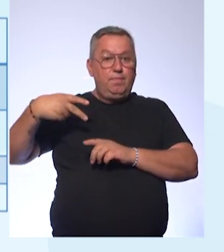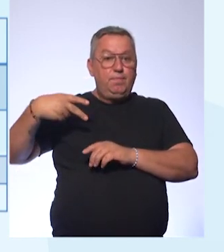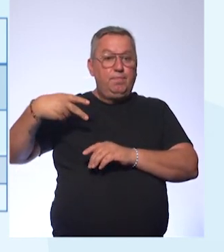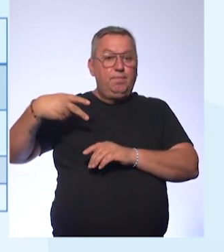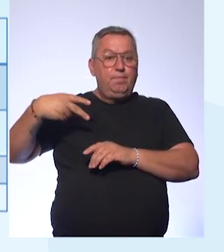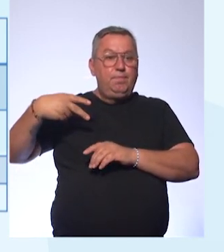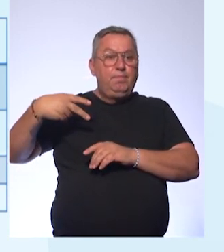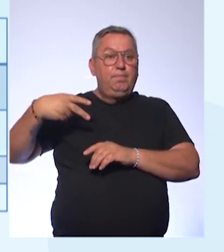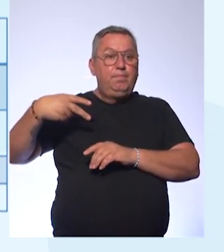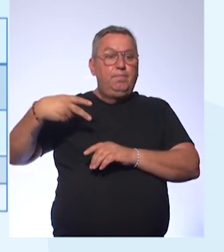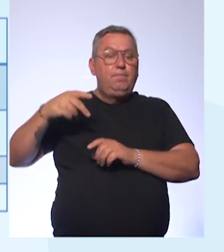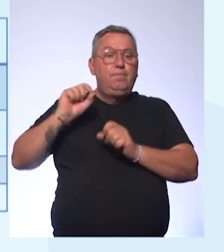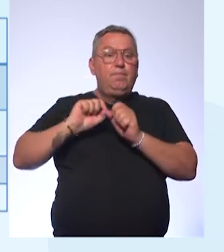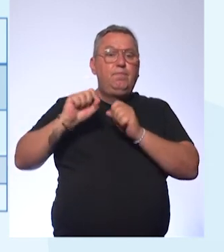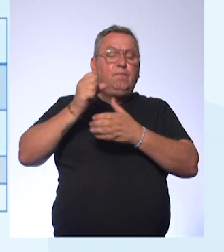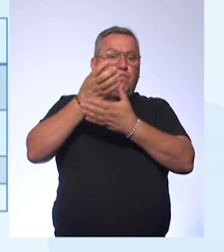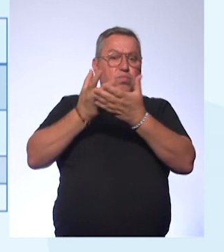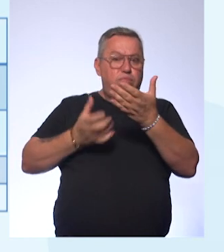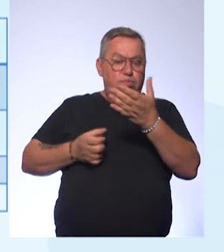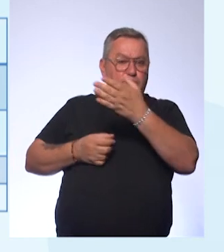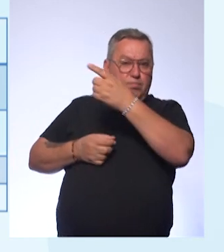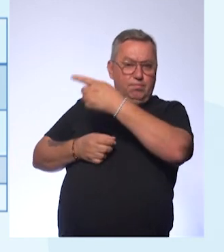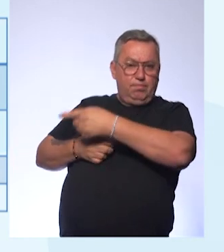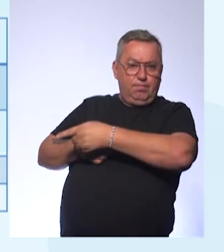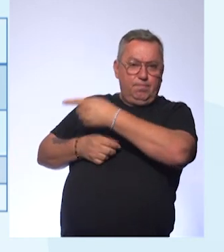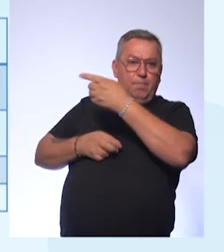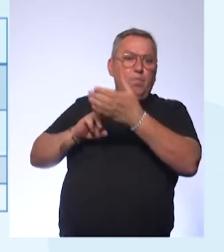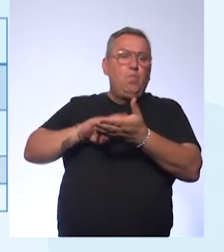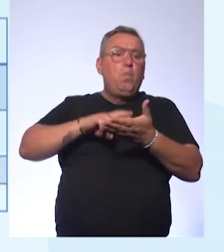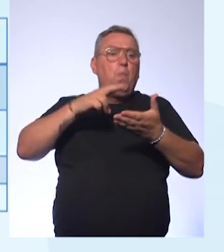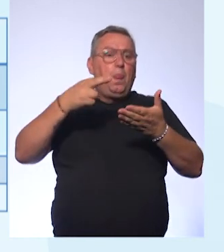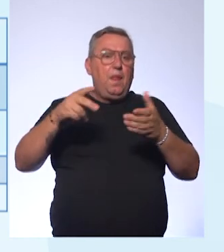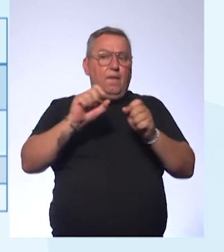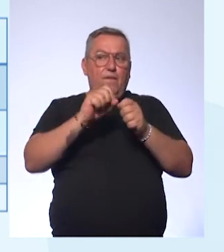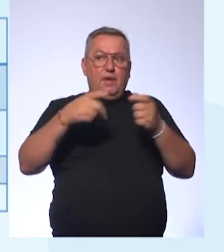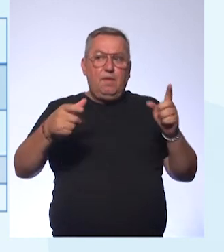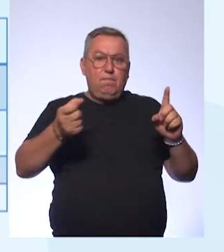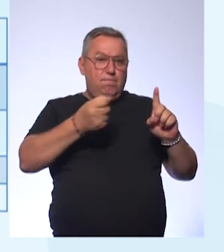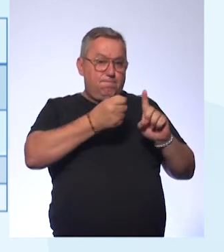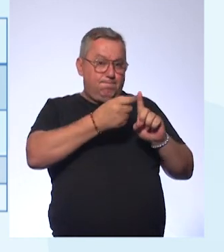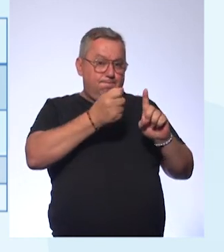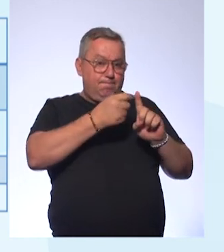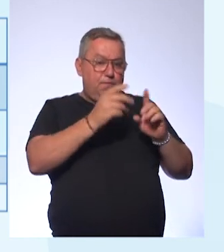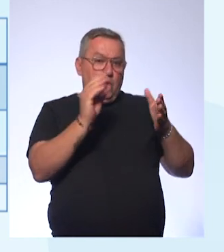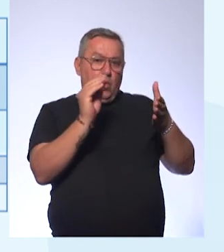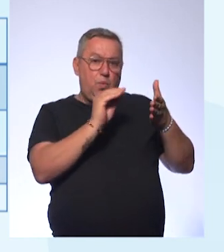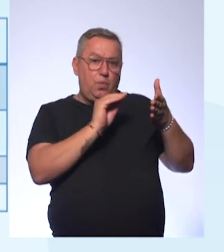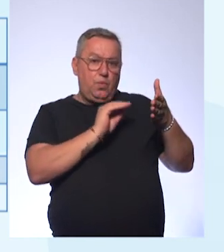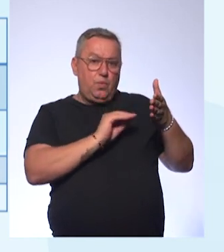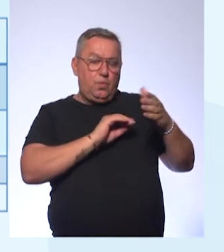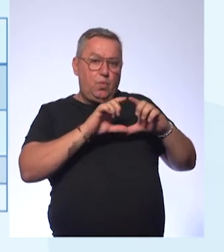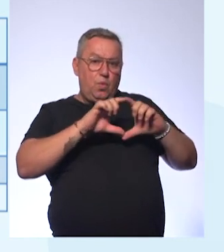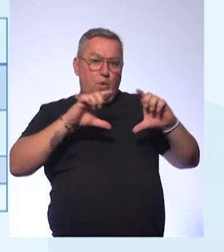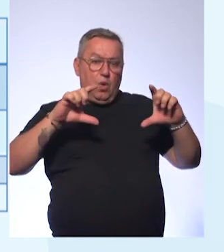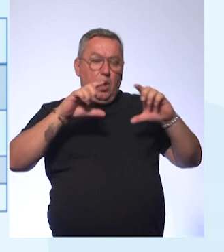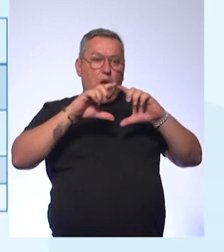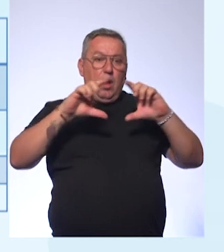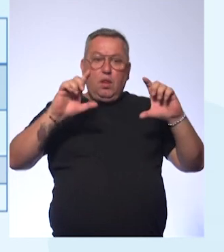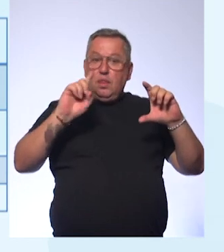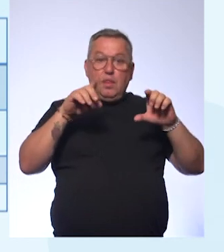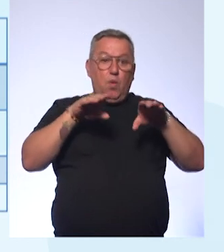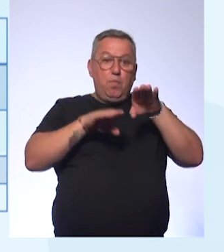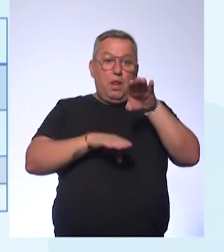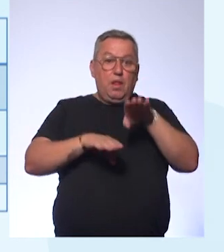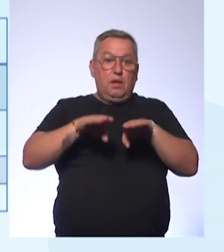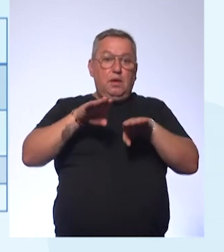CO2. De acordo com a transformação química ocorrida na produção de ferro, preencha o quadro, equação não